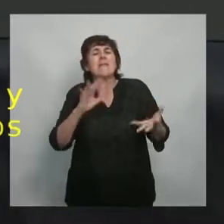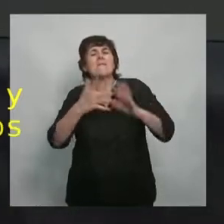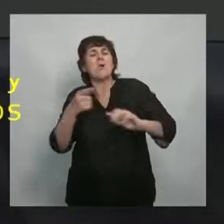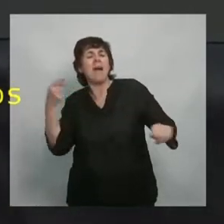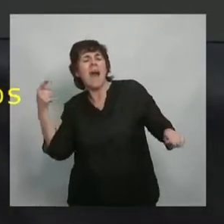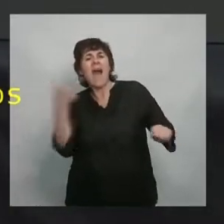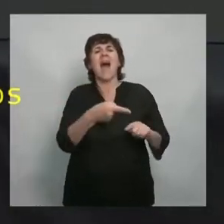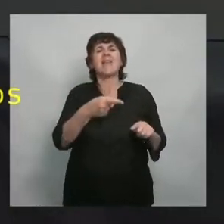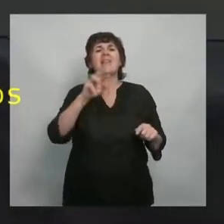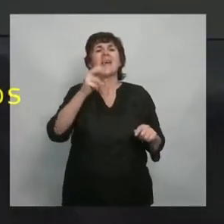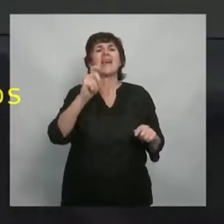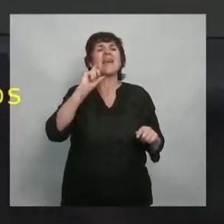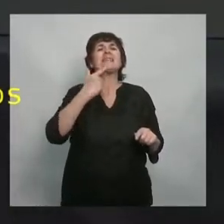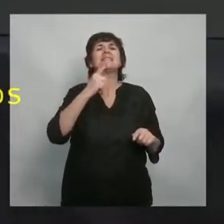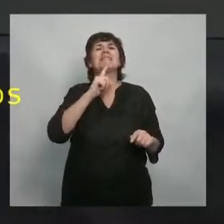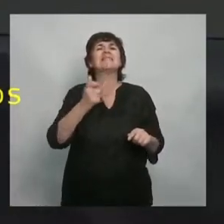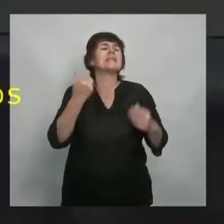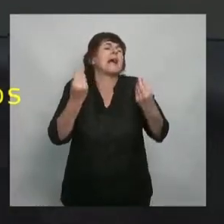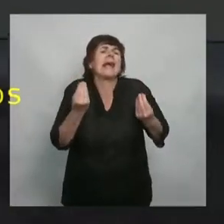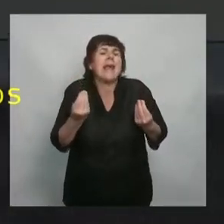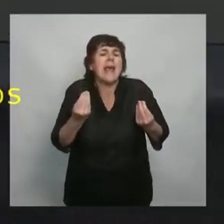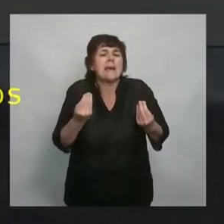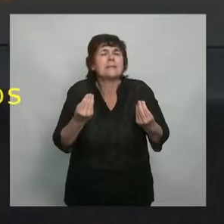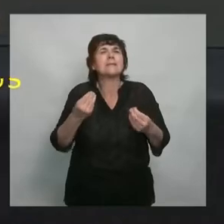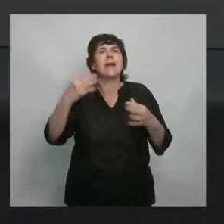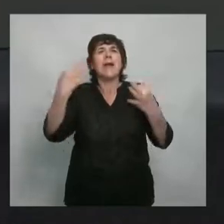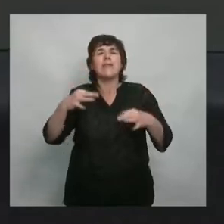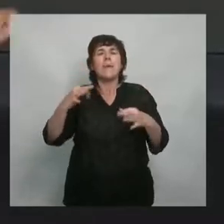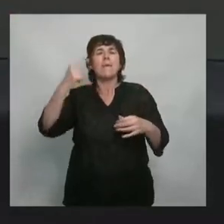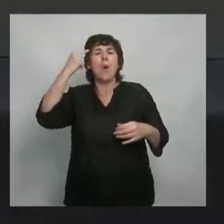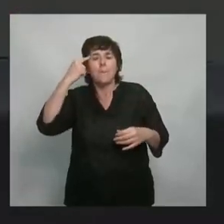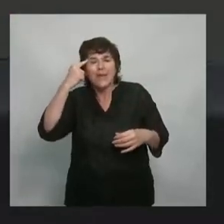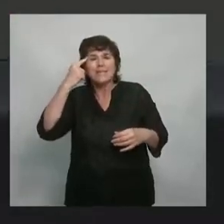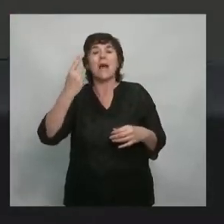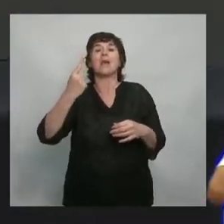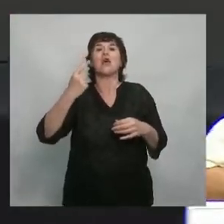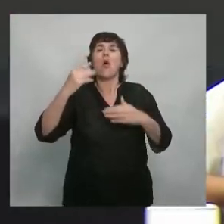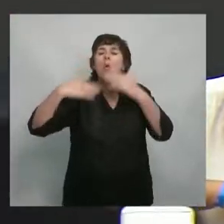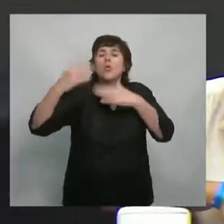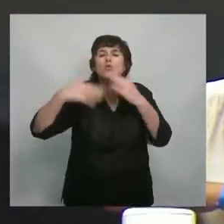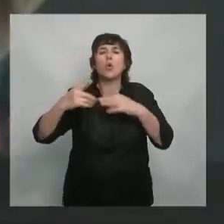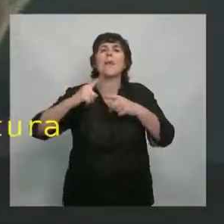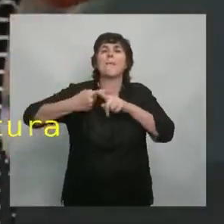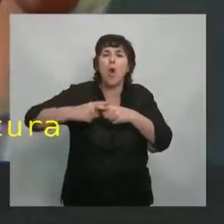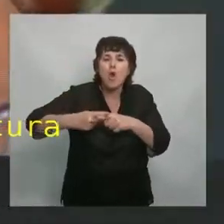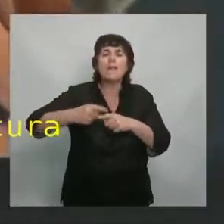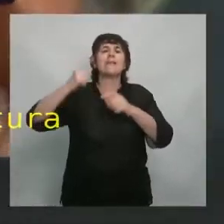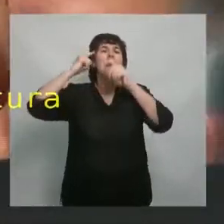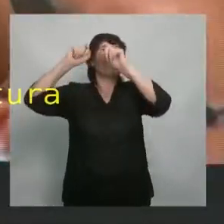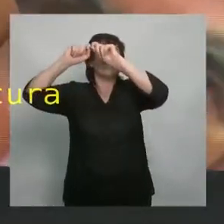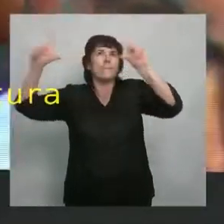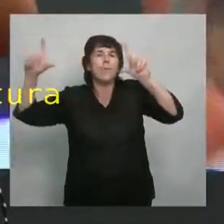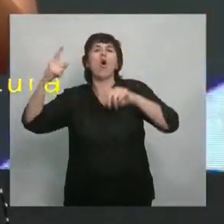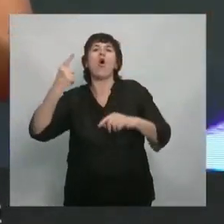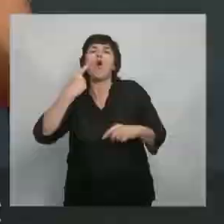construir uma postura política, epistemológica, que compreenda esse outro, o diferente, e